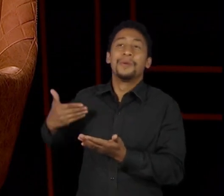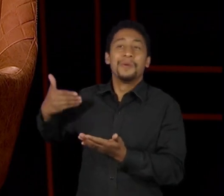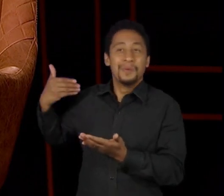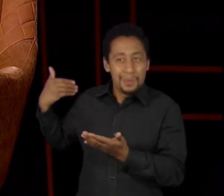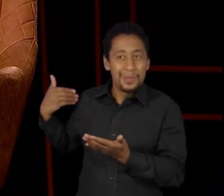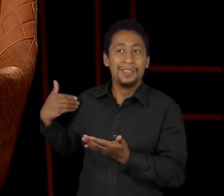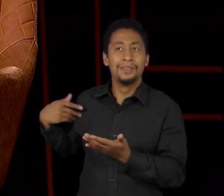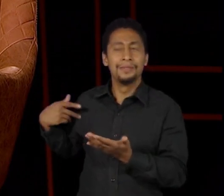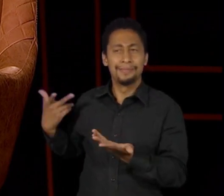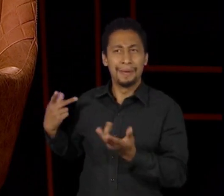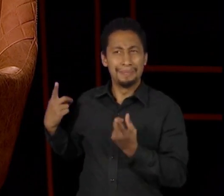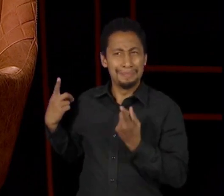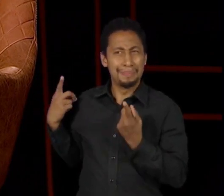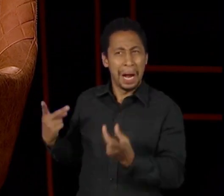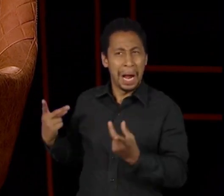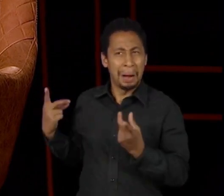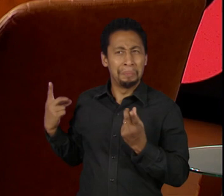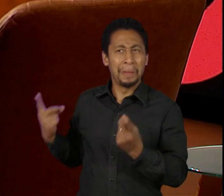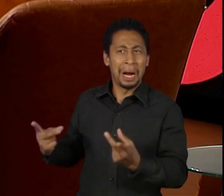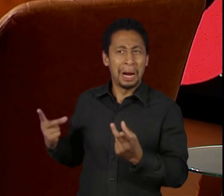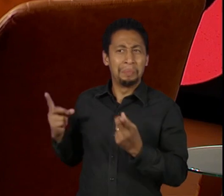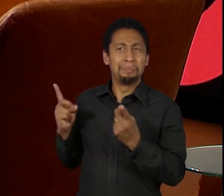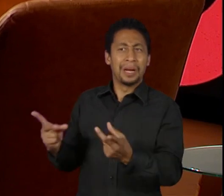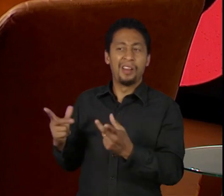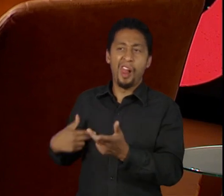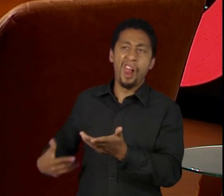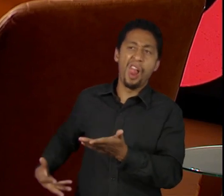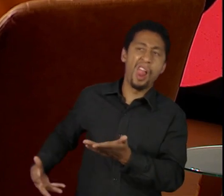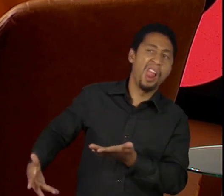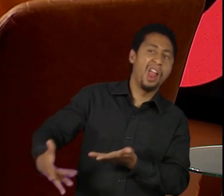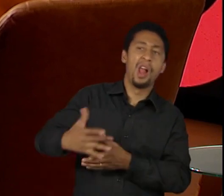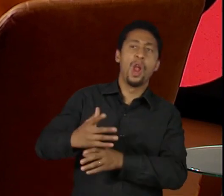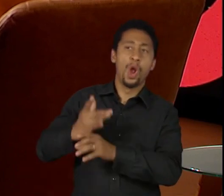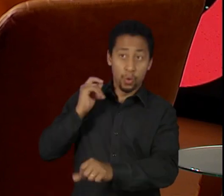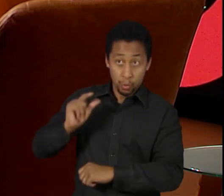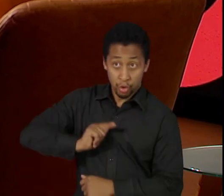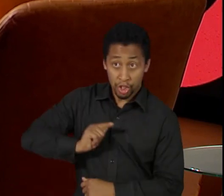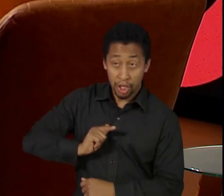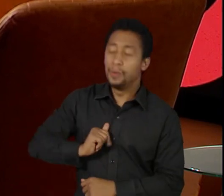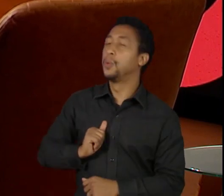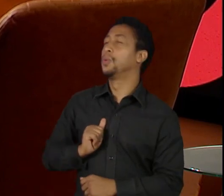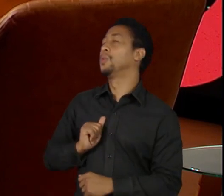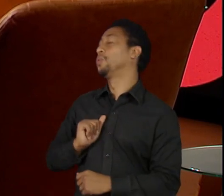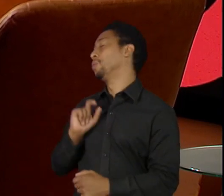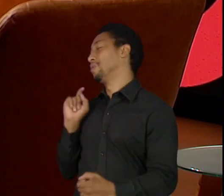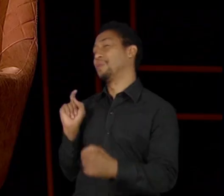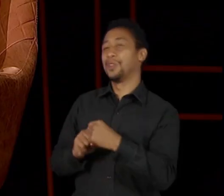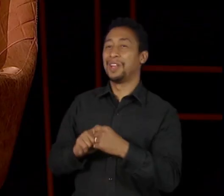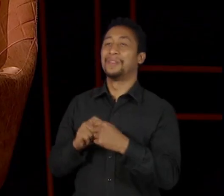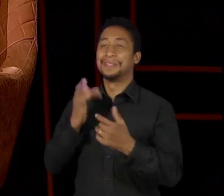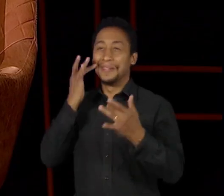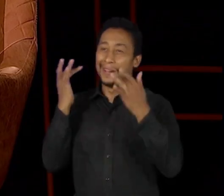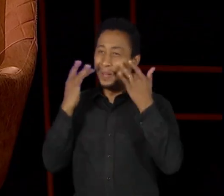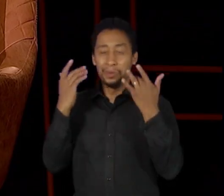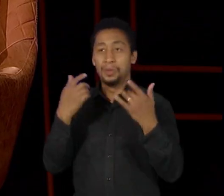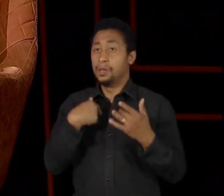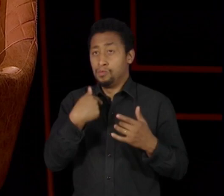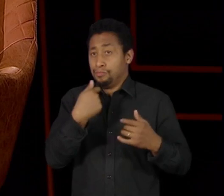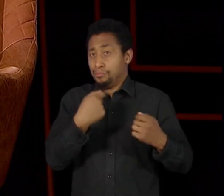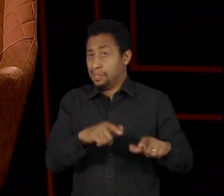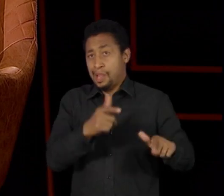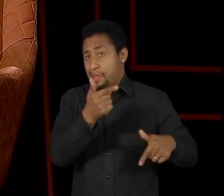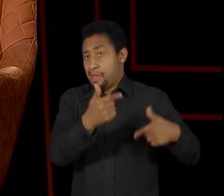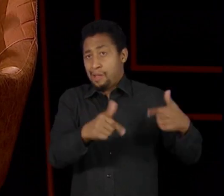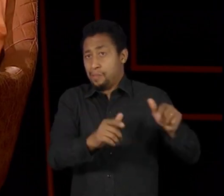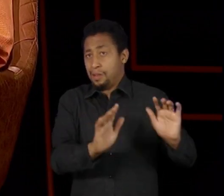que dava um pouco de dinheiro, mas dava, e aí seria perfeito. Porque não precisava trabalhar. Porque a televisão é fantástico, é